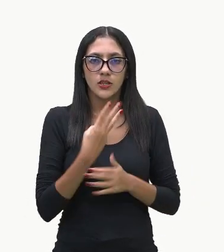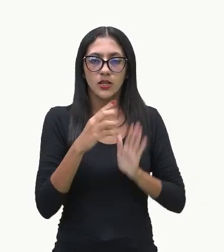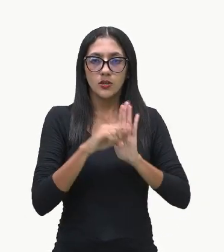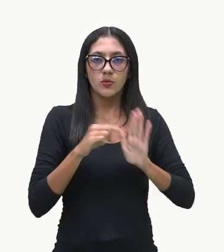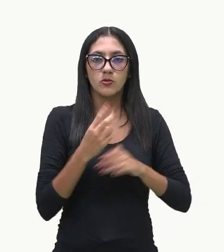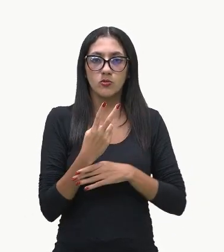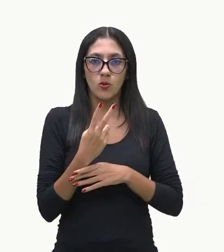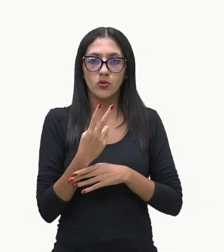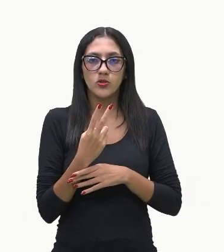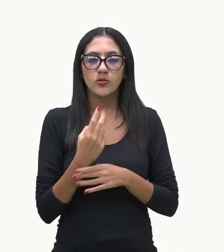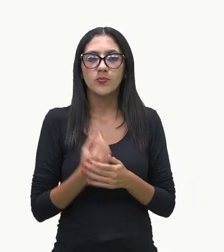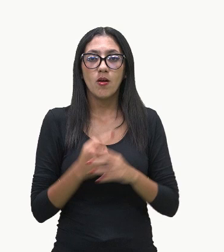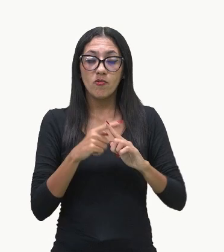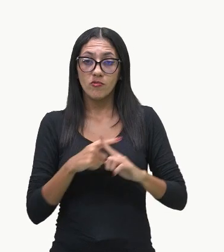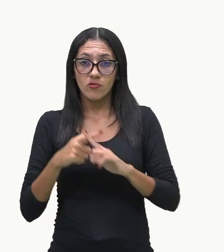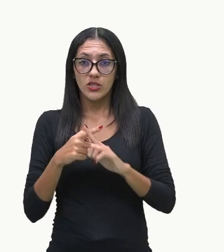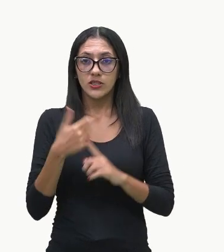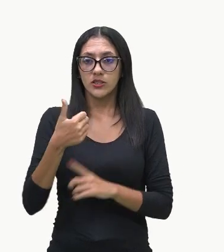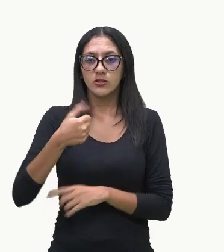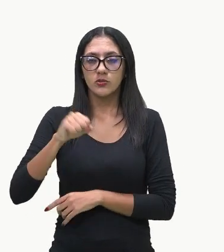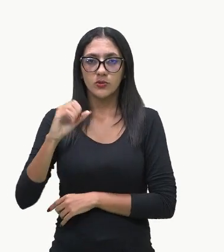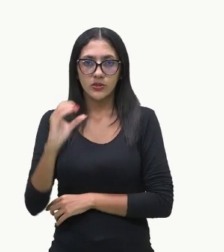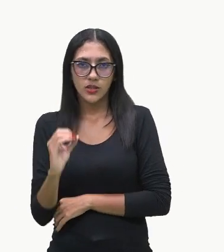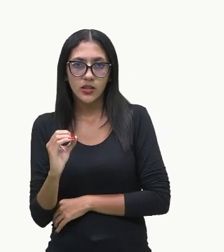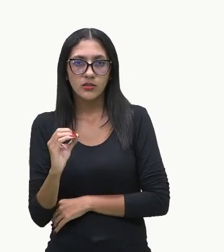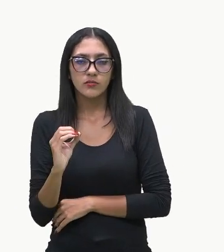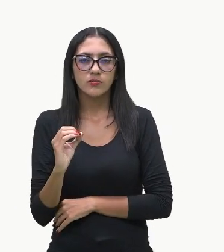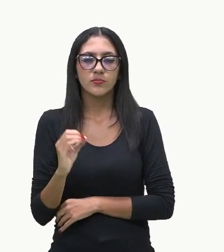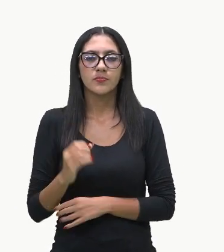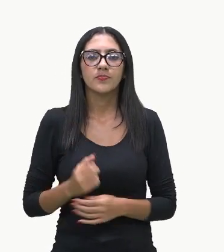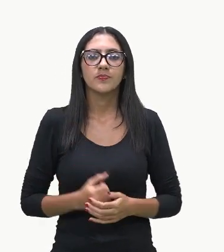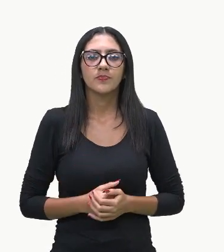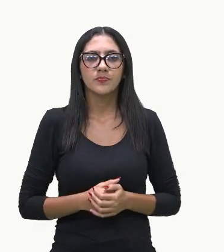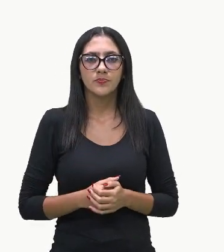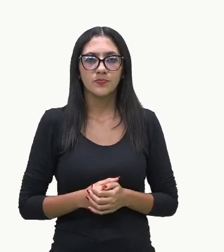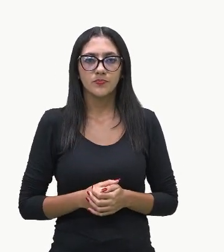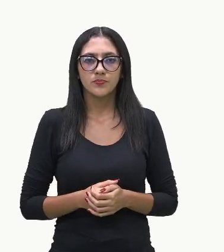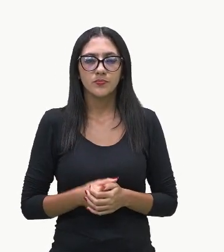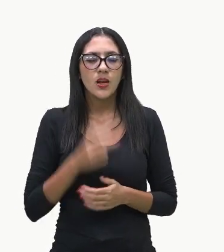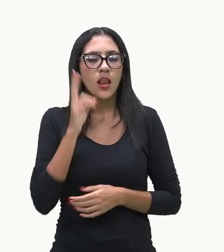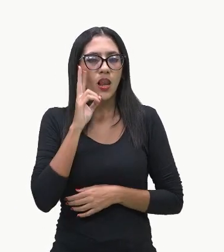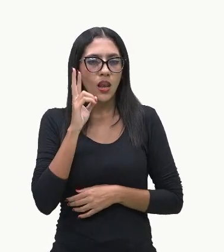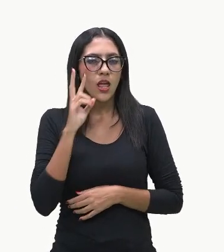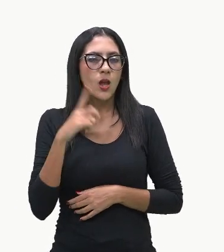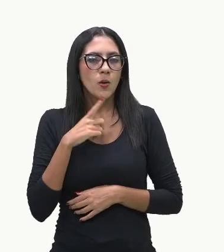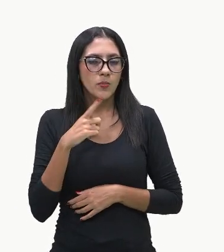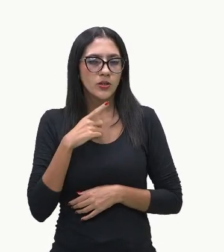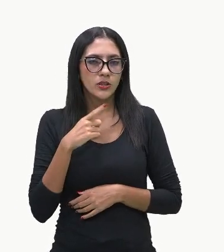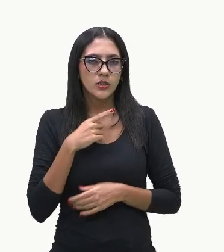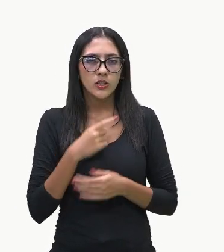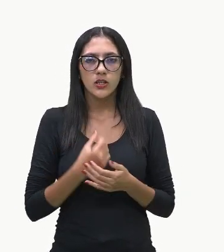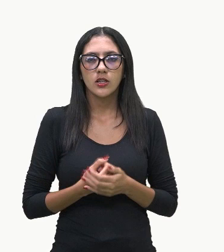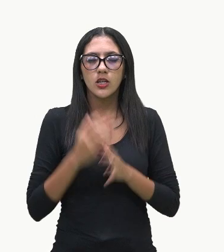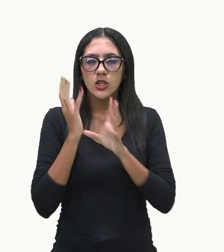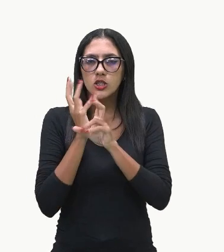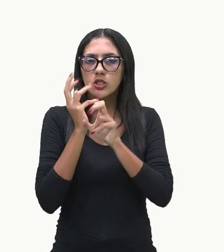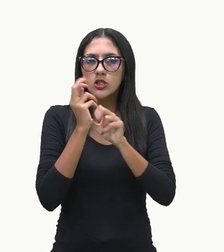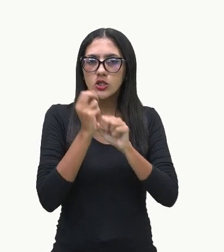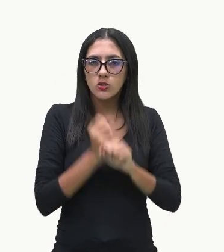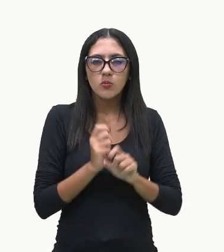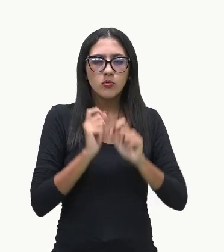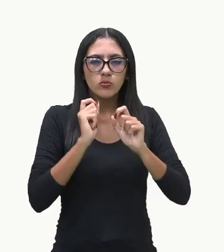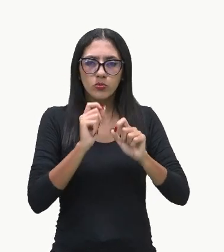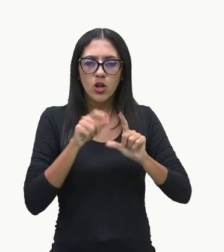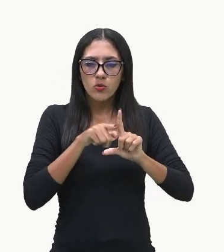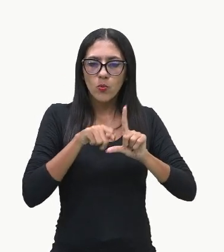por 180 graus. Nós estamos aí trabalhando com ângulos. E a medida ali de um ângulo, não